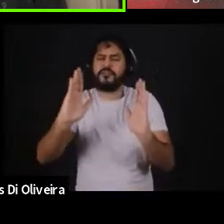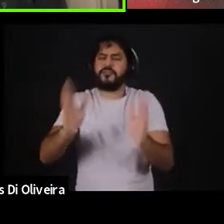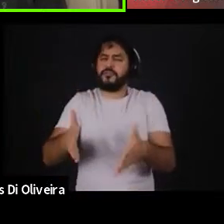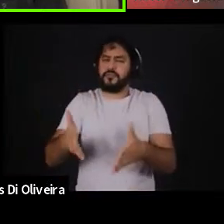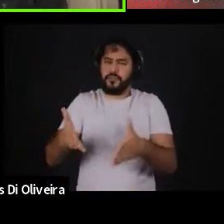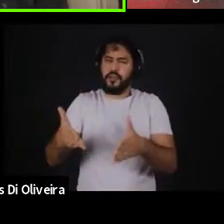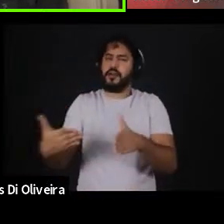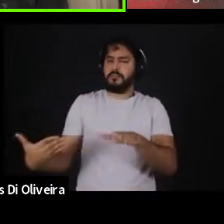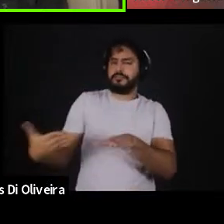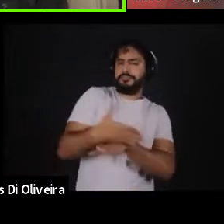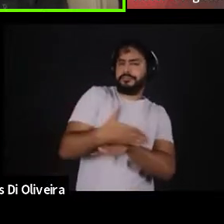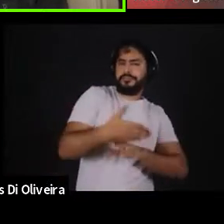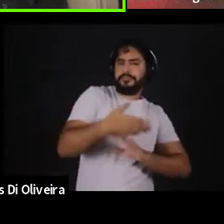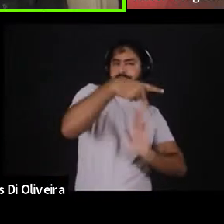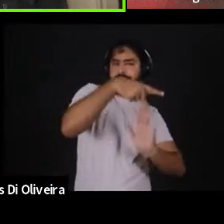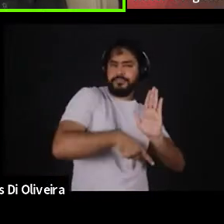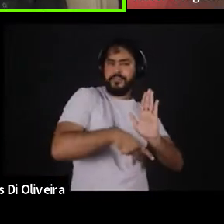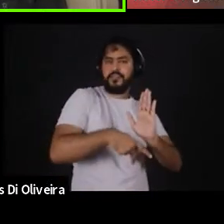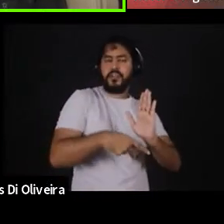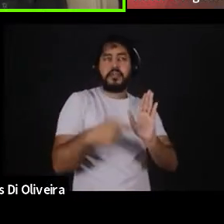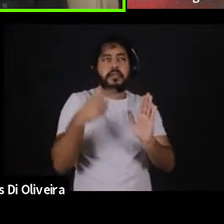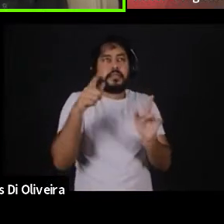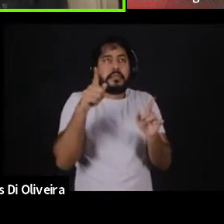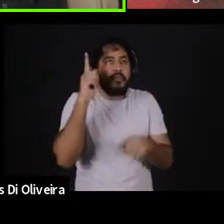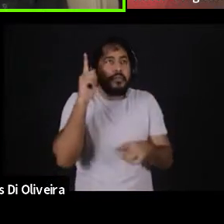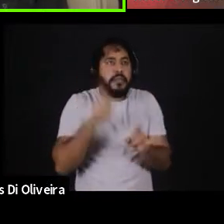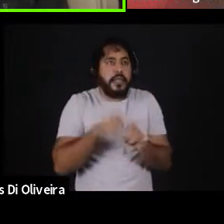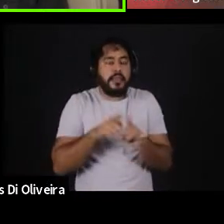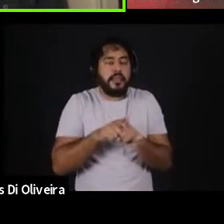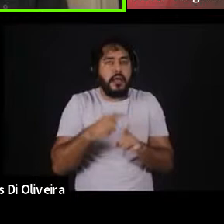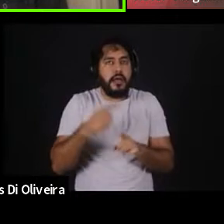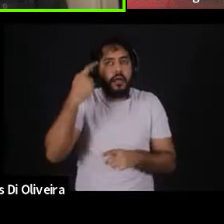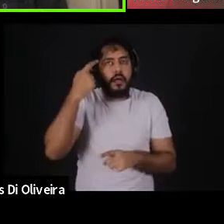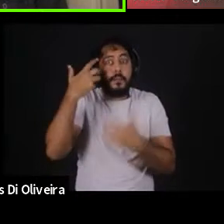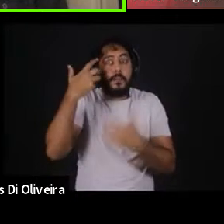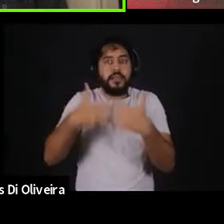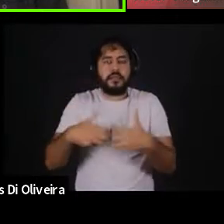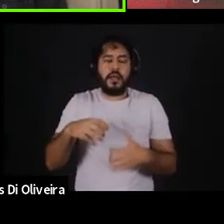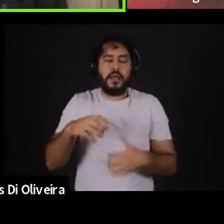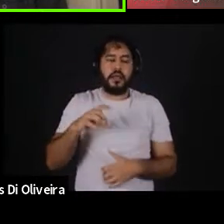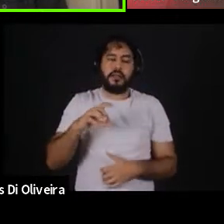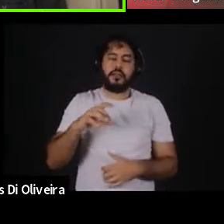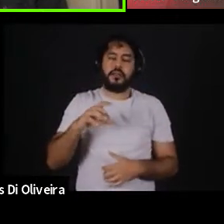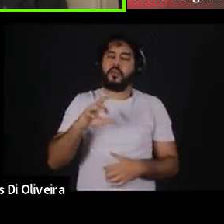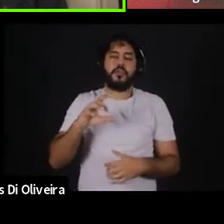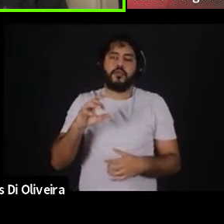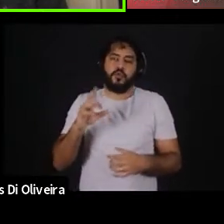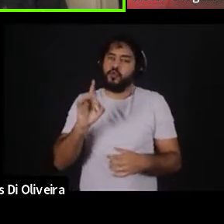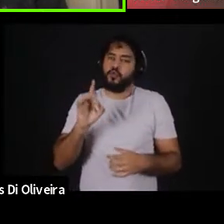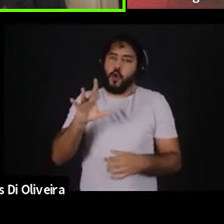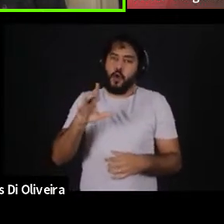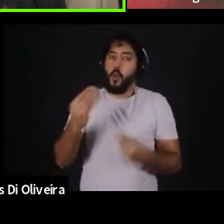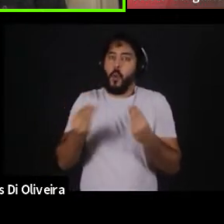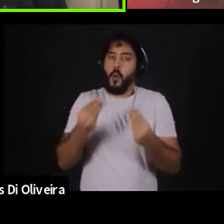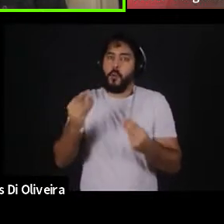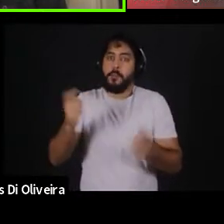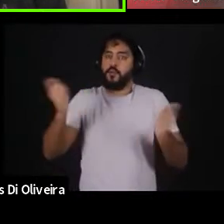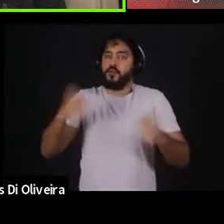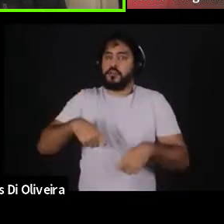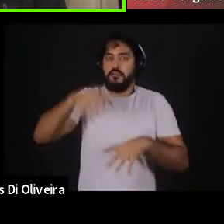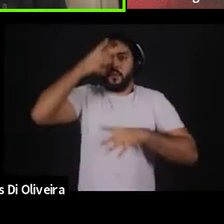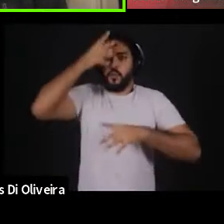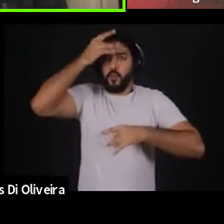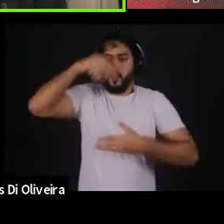grande projeto de tentar repensar, não apenas assim como é possível coreografar, fazer arte hoje em dia, repensar